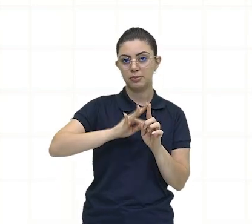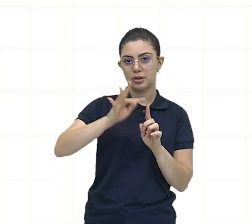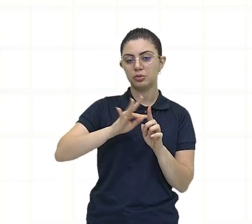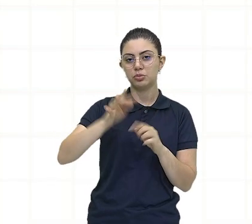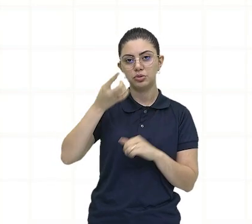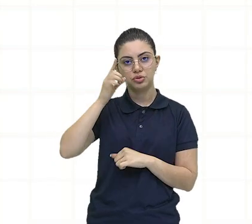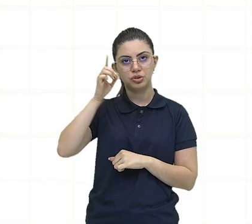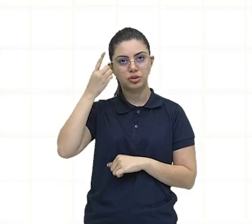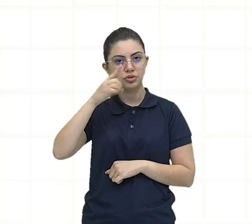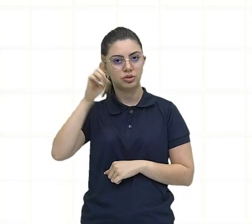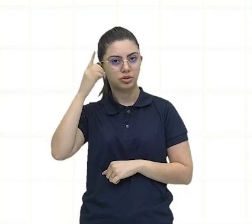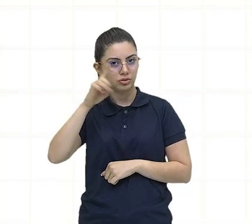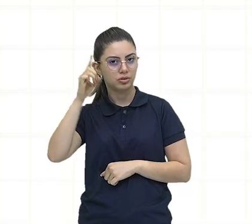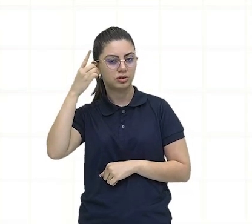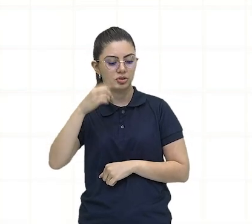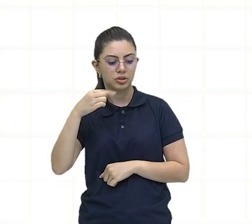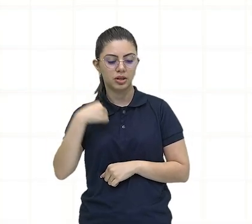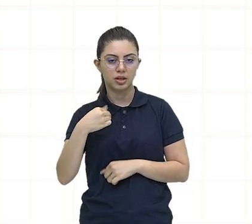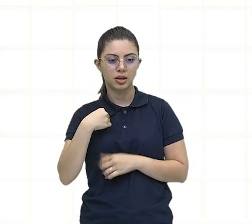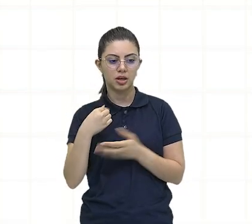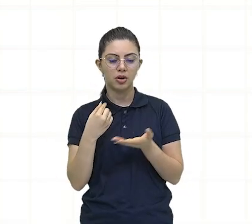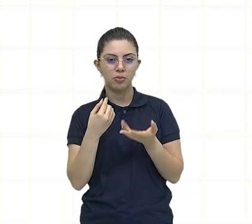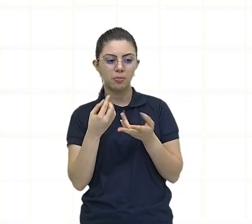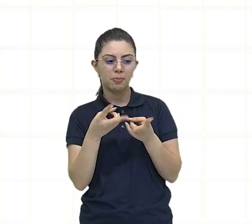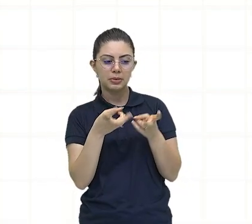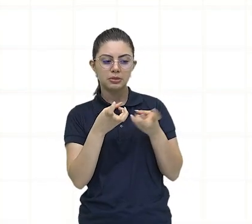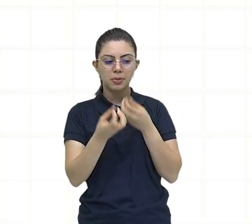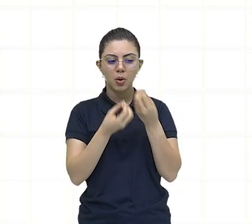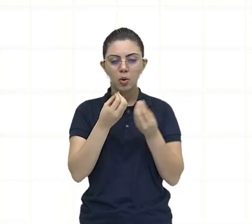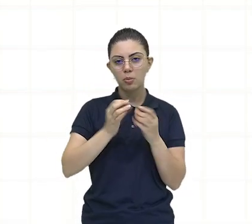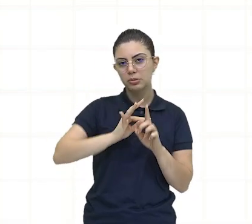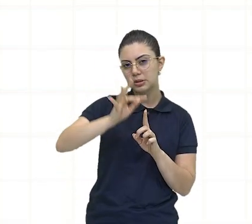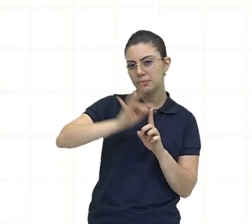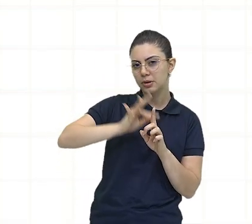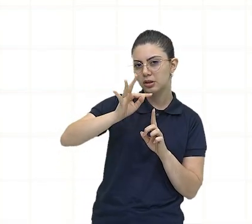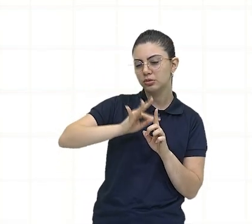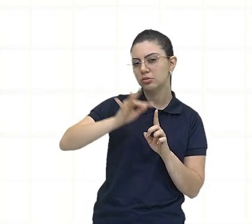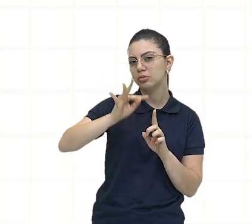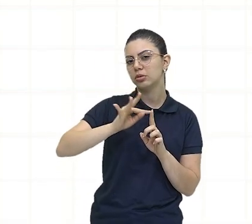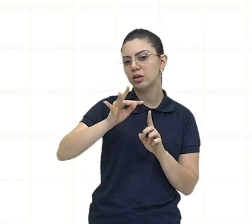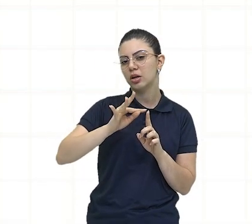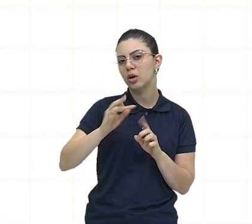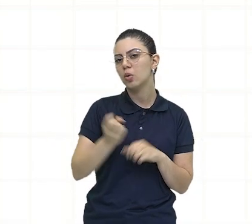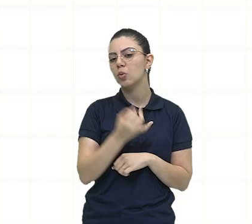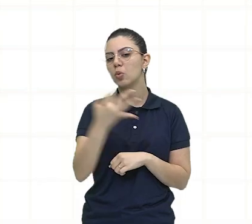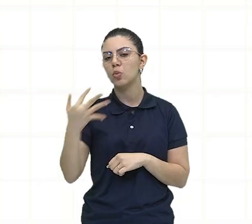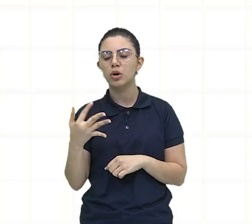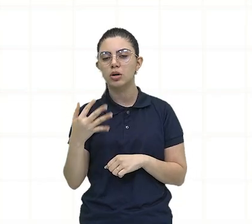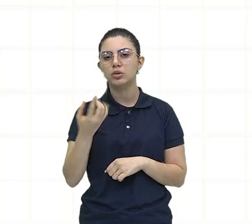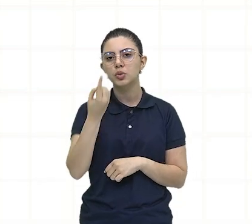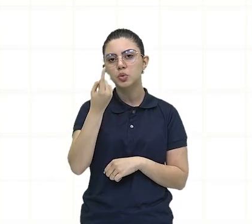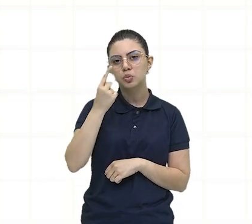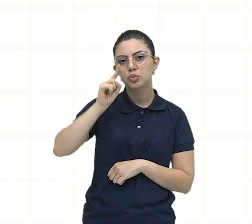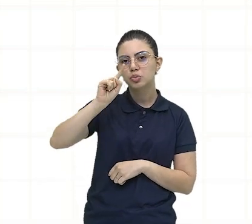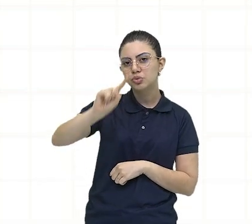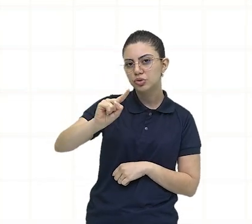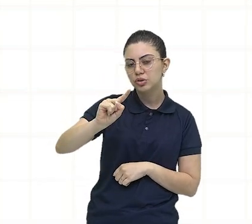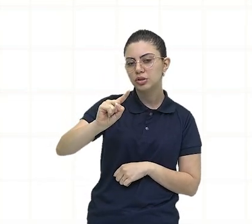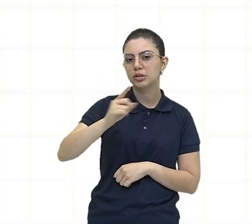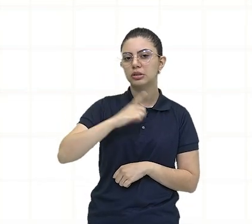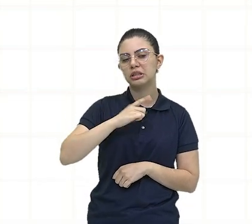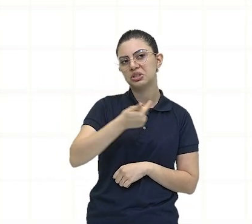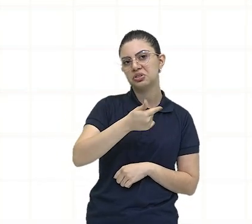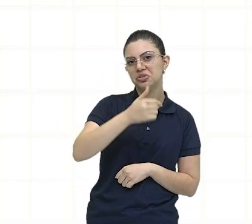vários dias eu vou verificar a temperatura. Quanto marcou? Né? Marcou quanto ao longo do dia? Foi